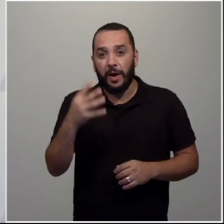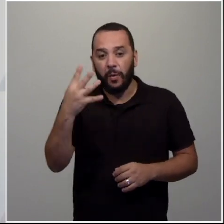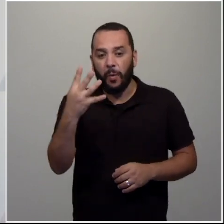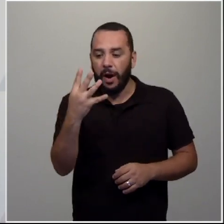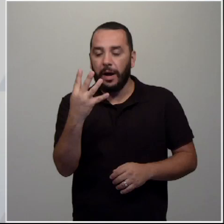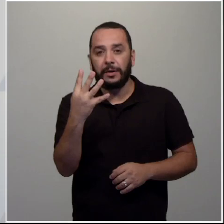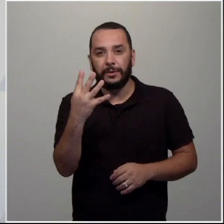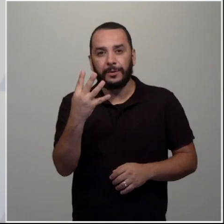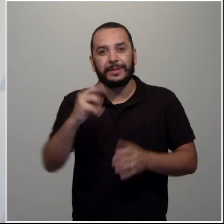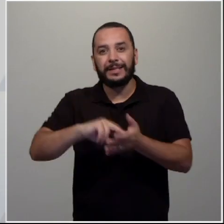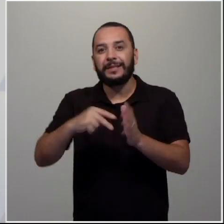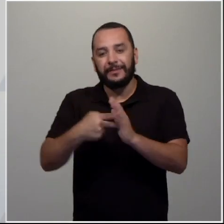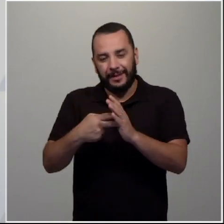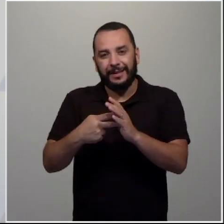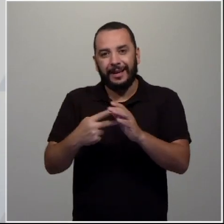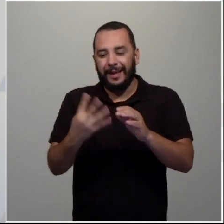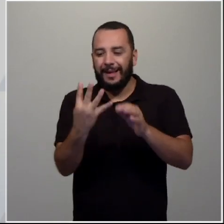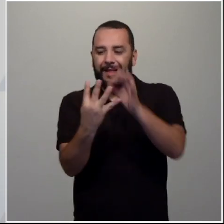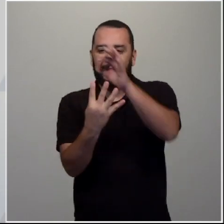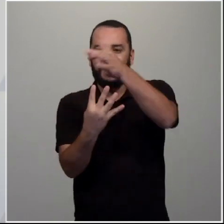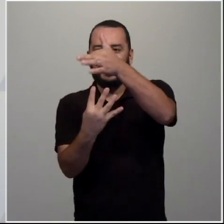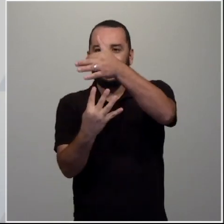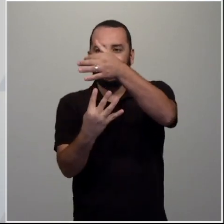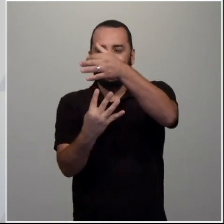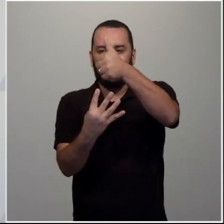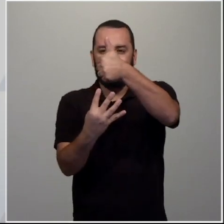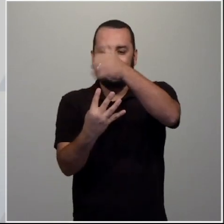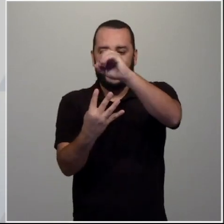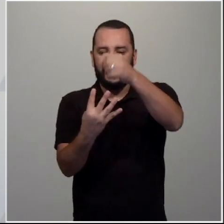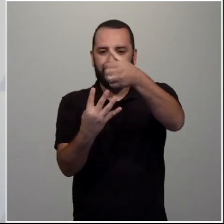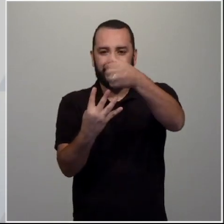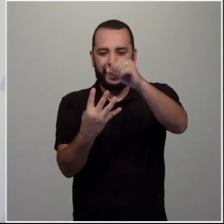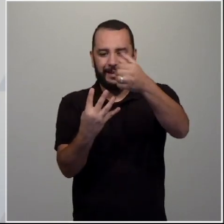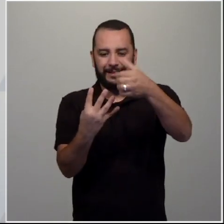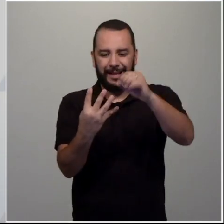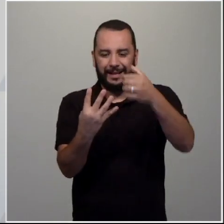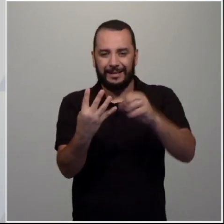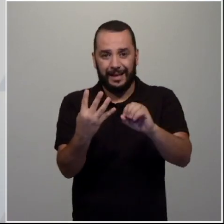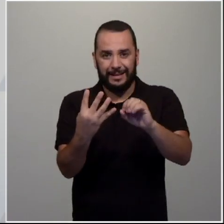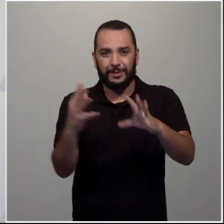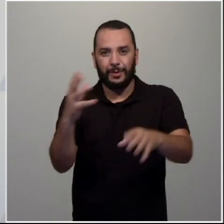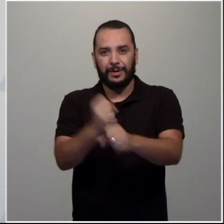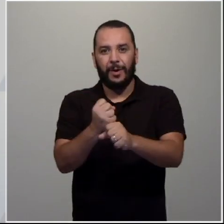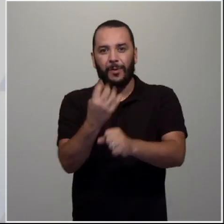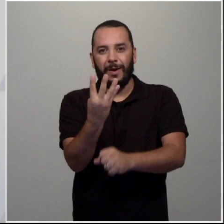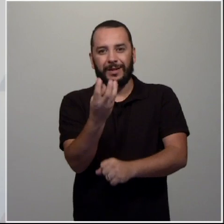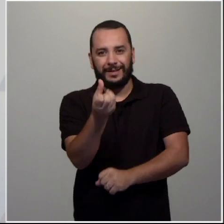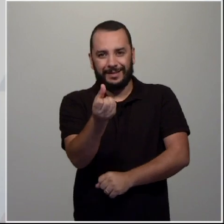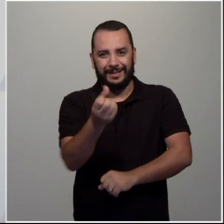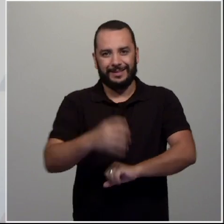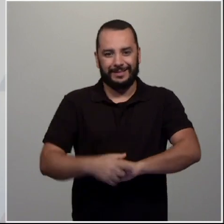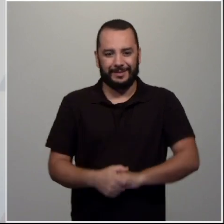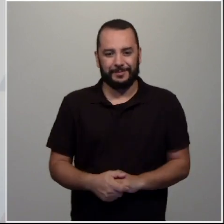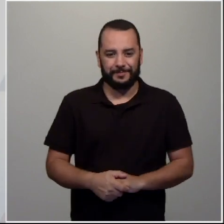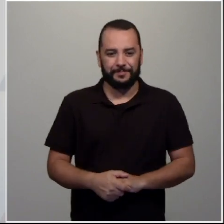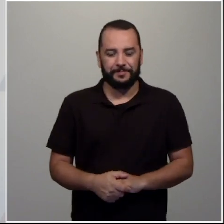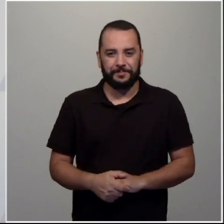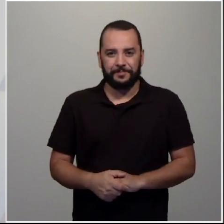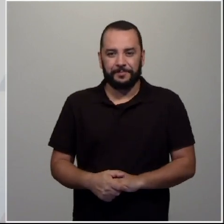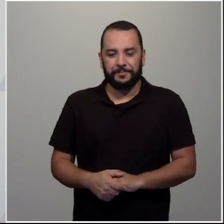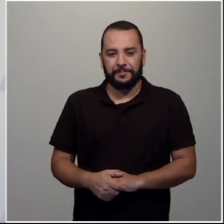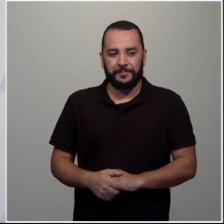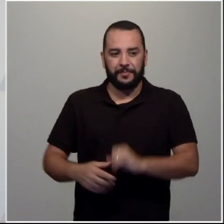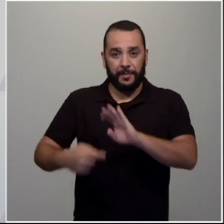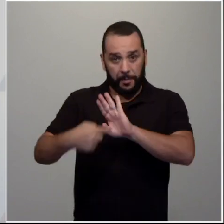o 10 então aqui a gente tem um número 46 né vou até colocar aqui já no